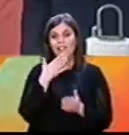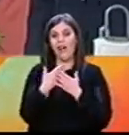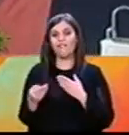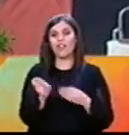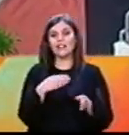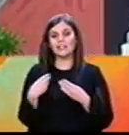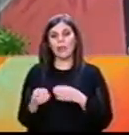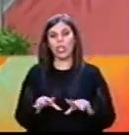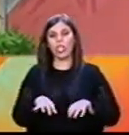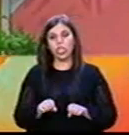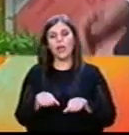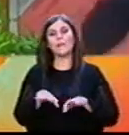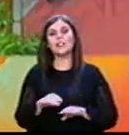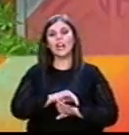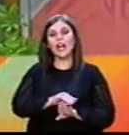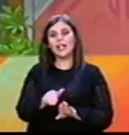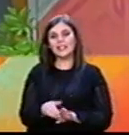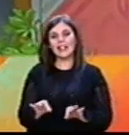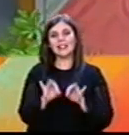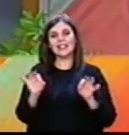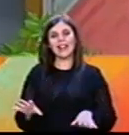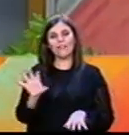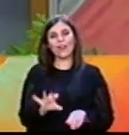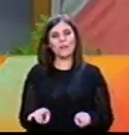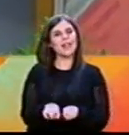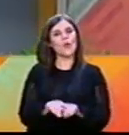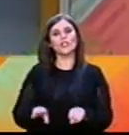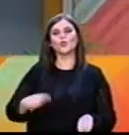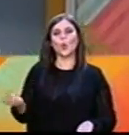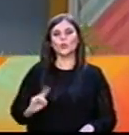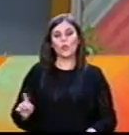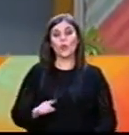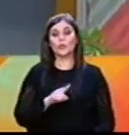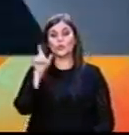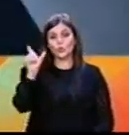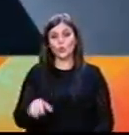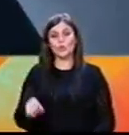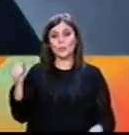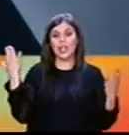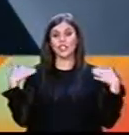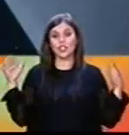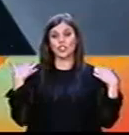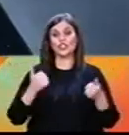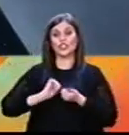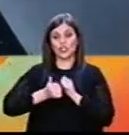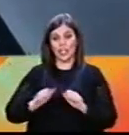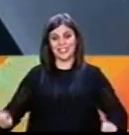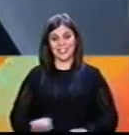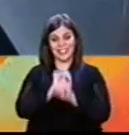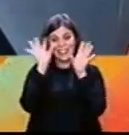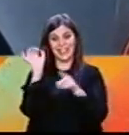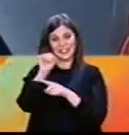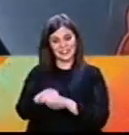Mas vamos conseguir fazer rissóis exatamente da mesma maneira. Não se preocupe. É por isso é que a menina anda no ginásio a fazer bracinhos. Pois, exatamente. Mas é a vida.